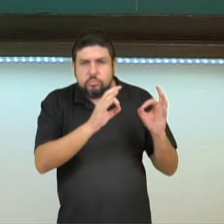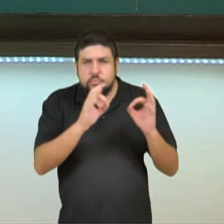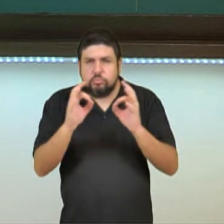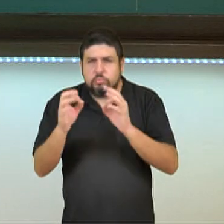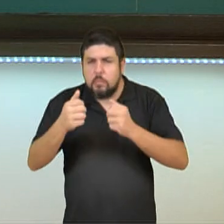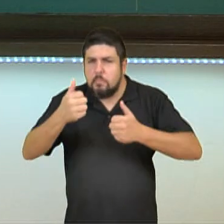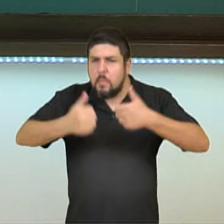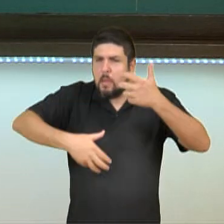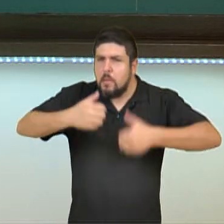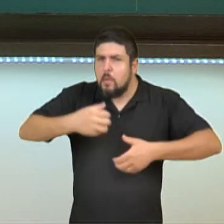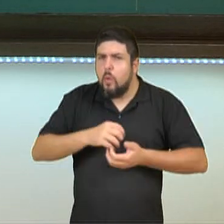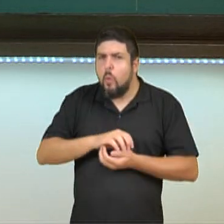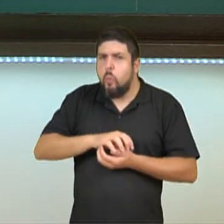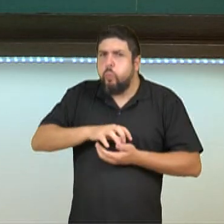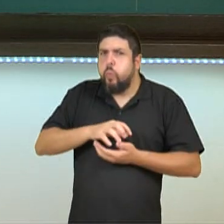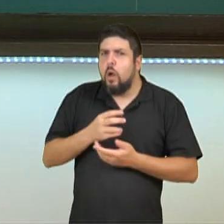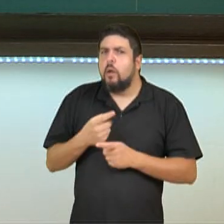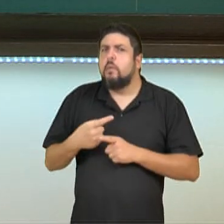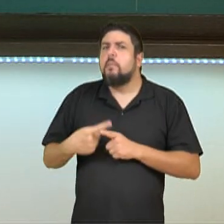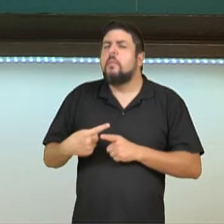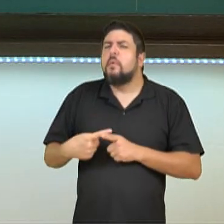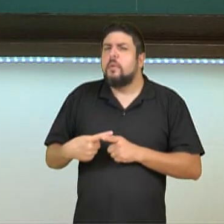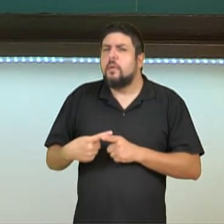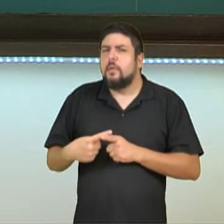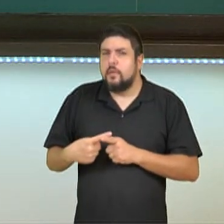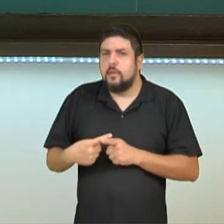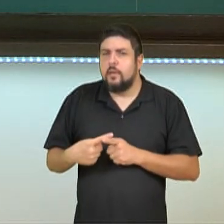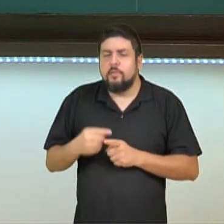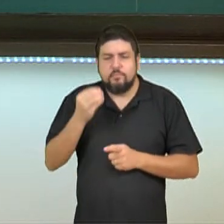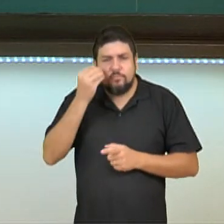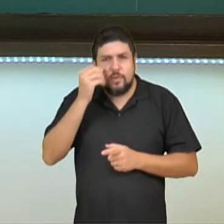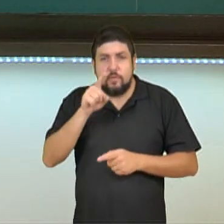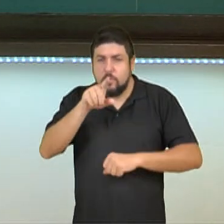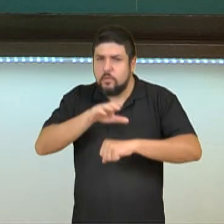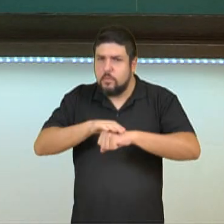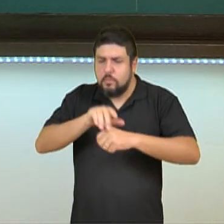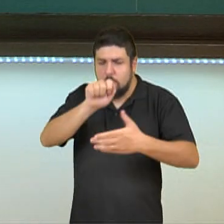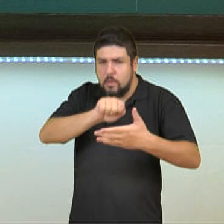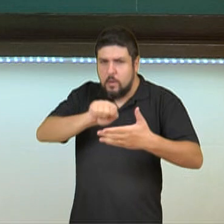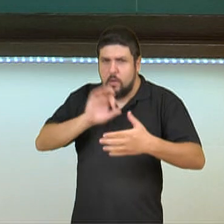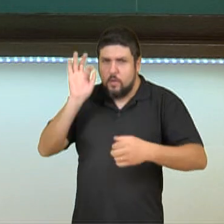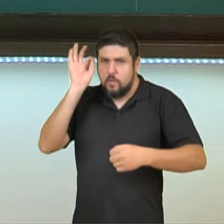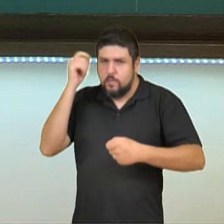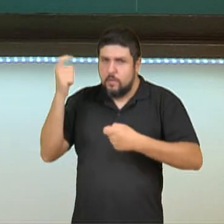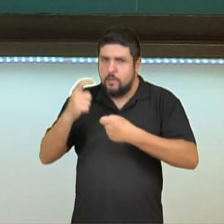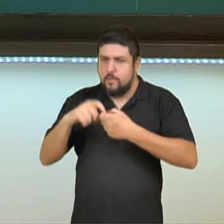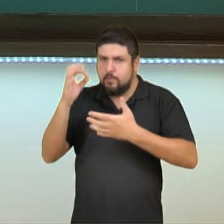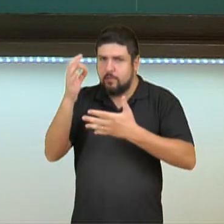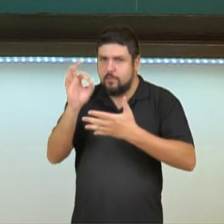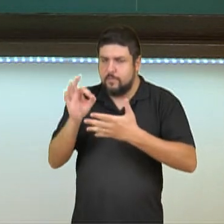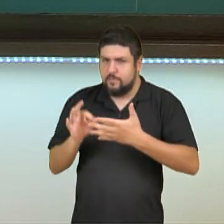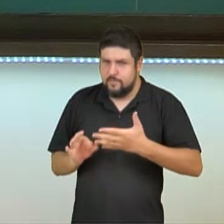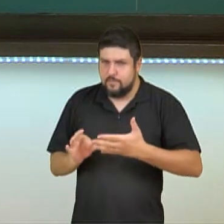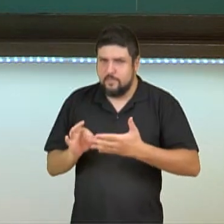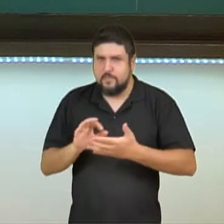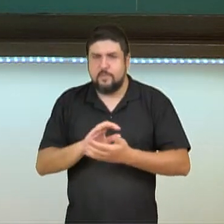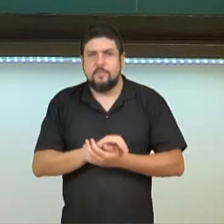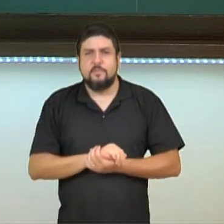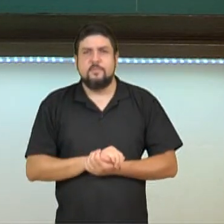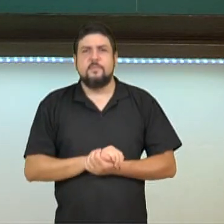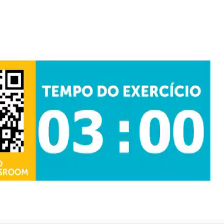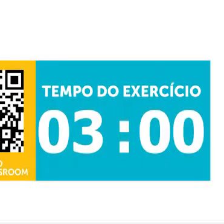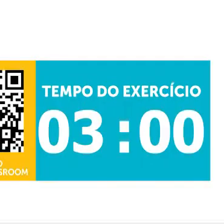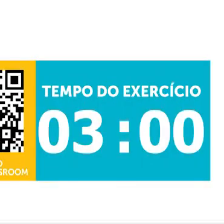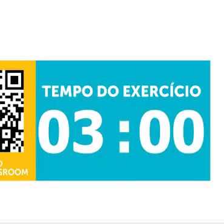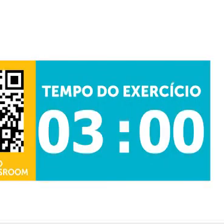na explicação do slide anterior? Então, tenta responder aí com as suas palavras e eu já volto aqui para a gente fazer essa